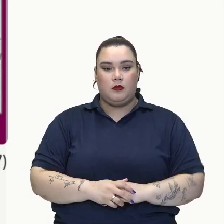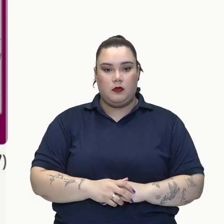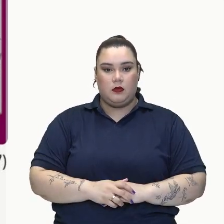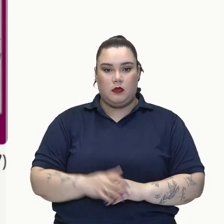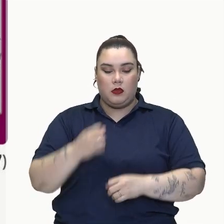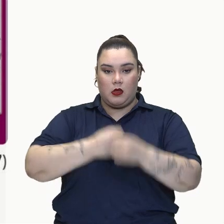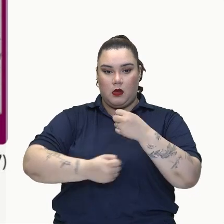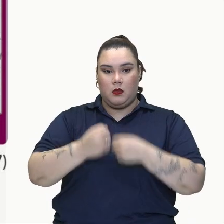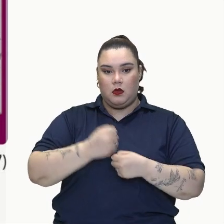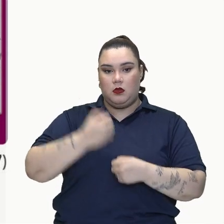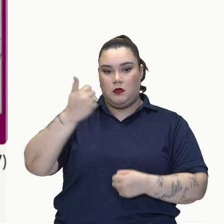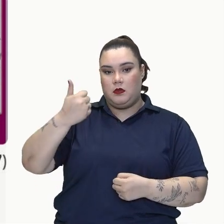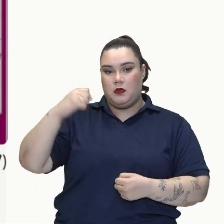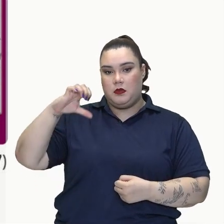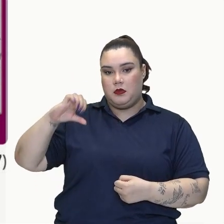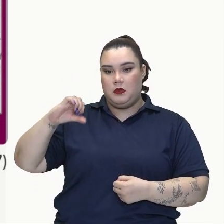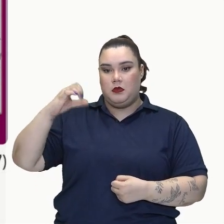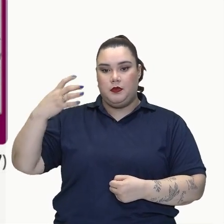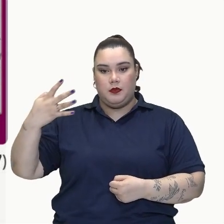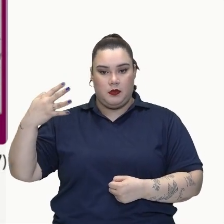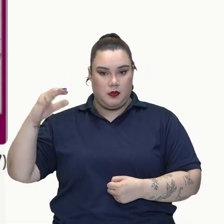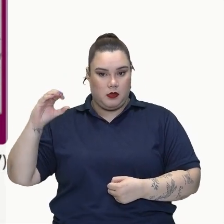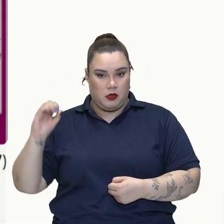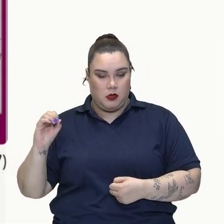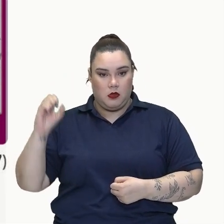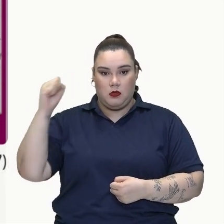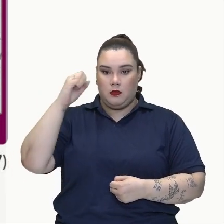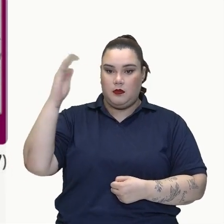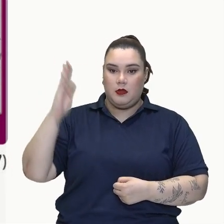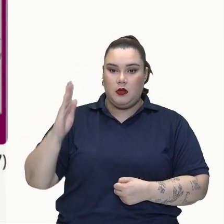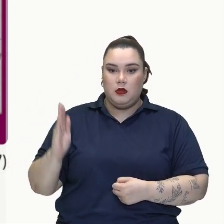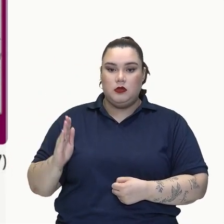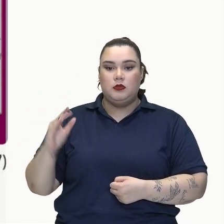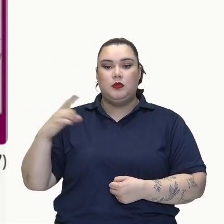ano de 1940, o Brasil,